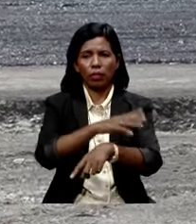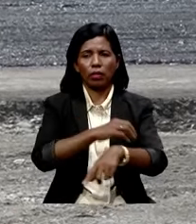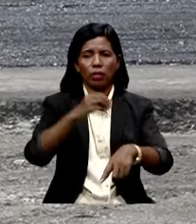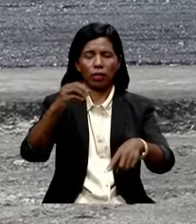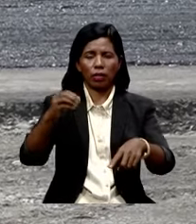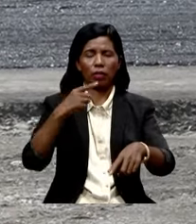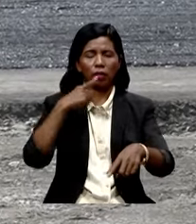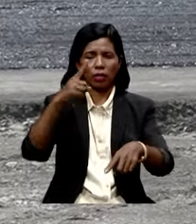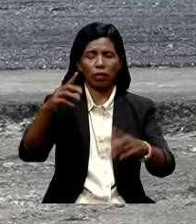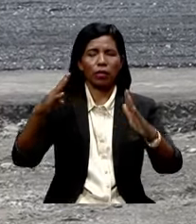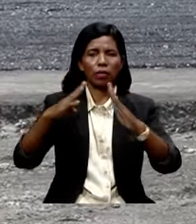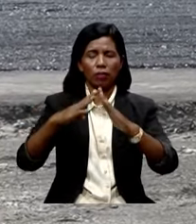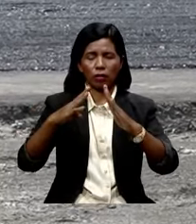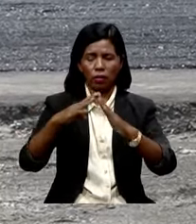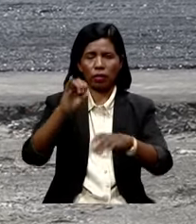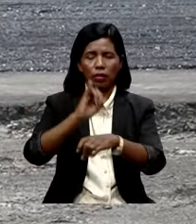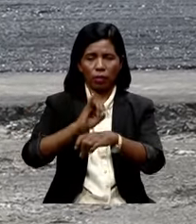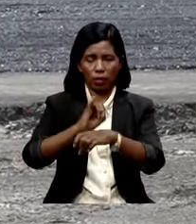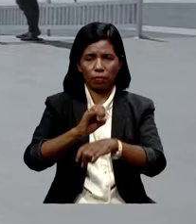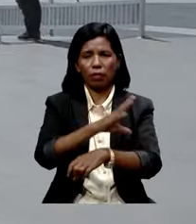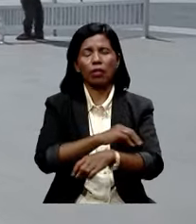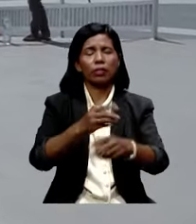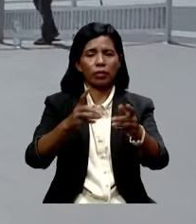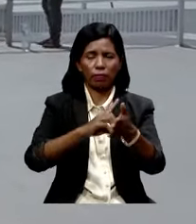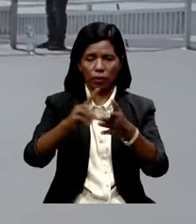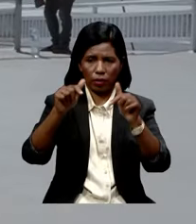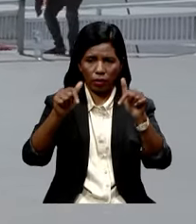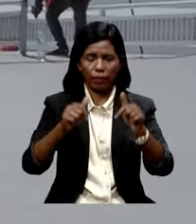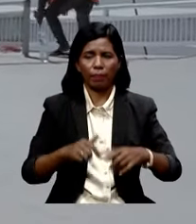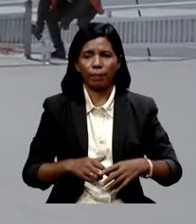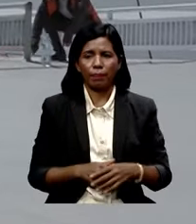sacristia no capelina ba igreja ia semana nenelaran. Equipa cobertura, GMN.